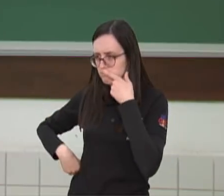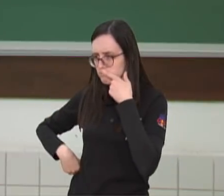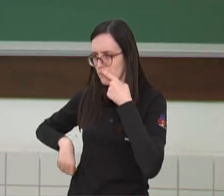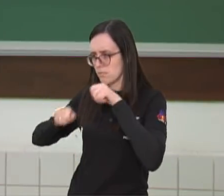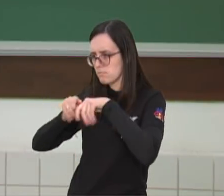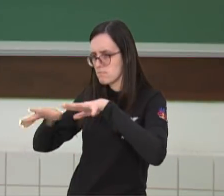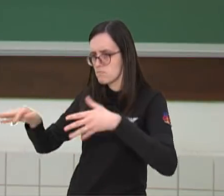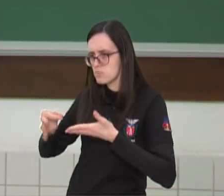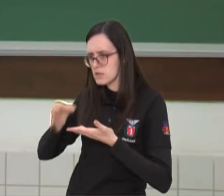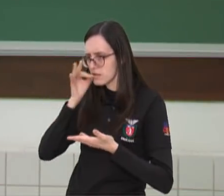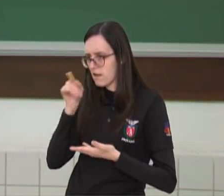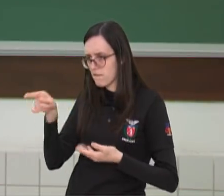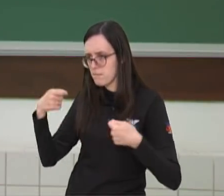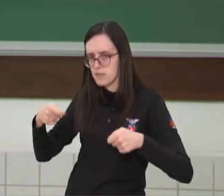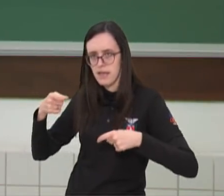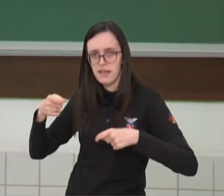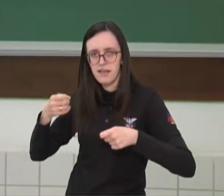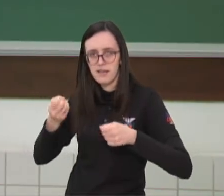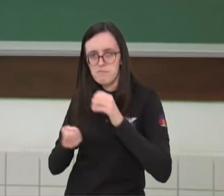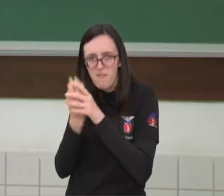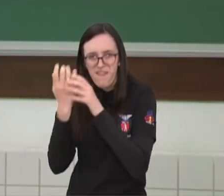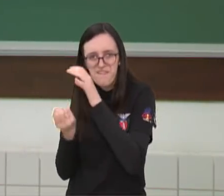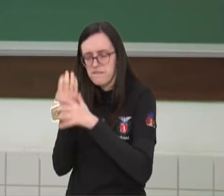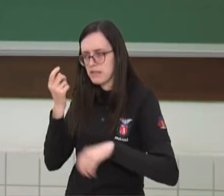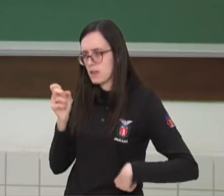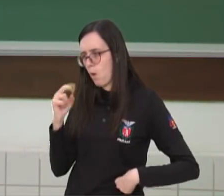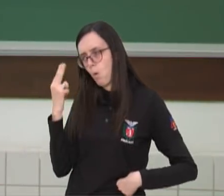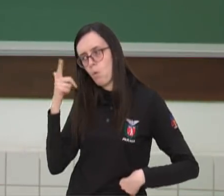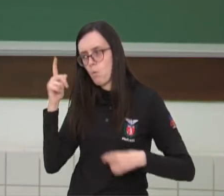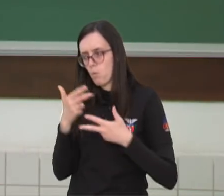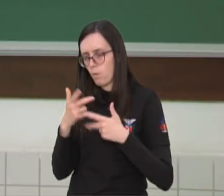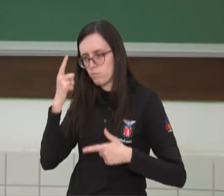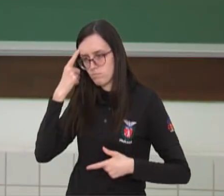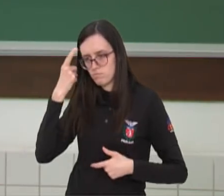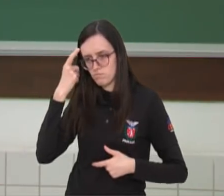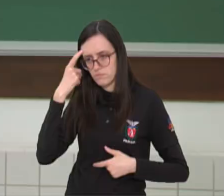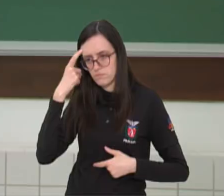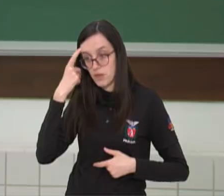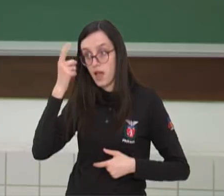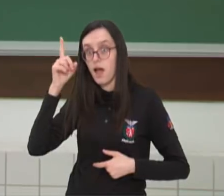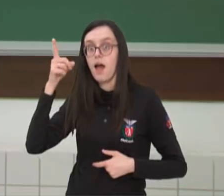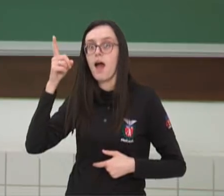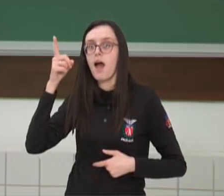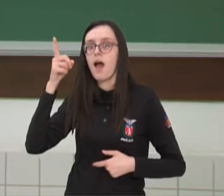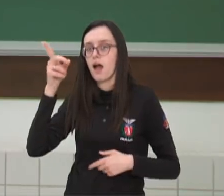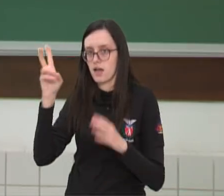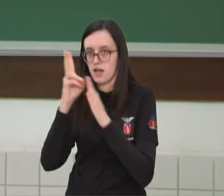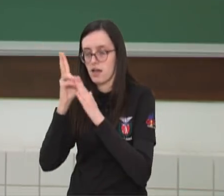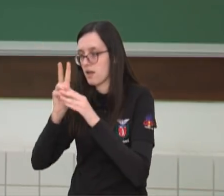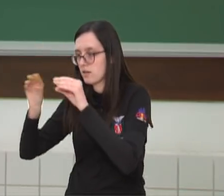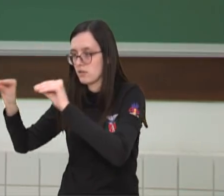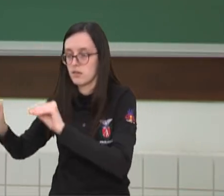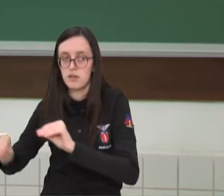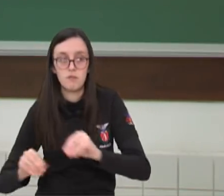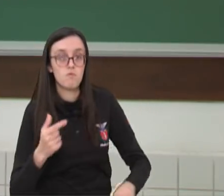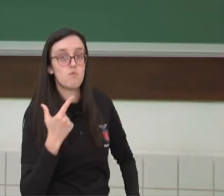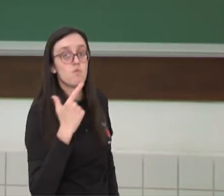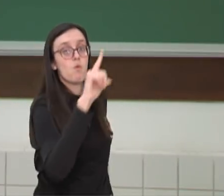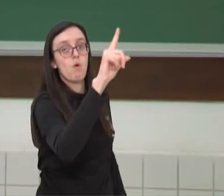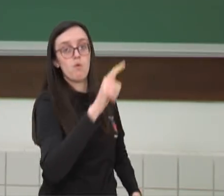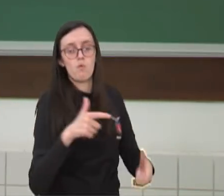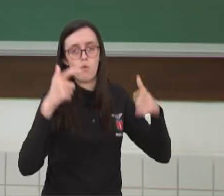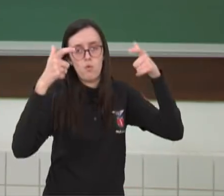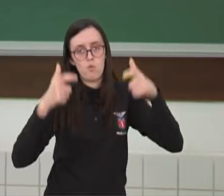de café ou outra produção econômica. Então, esses indígenas eram realocados em outras